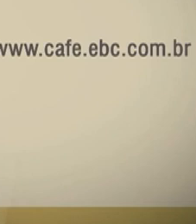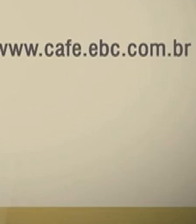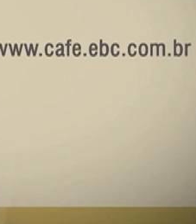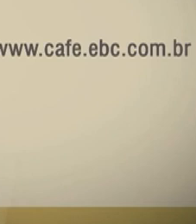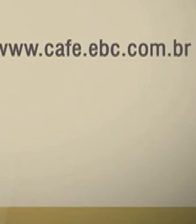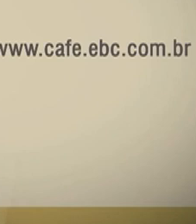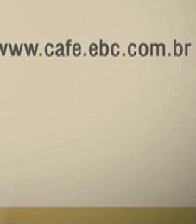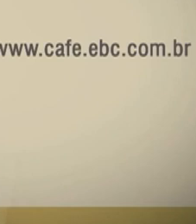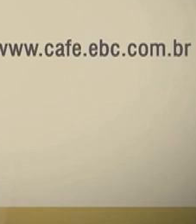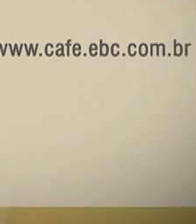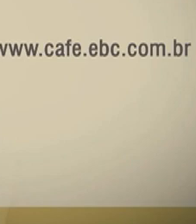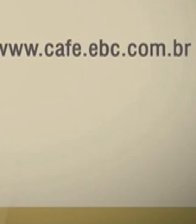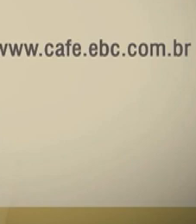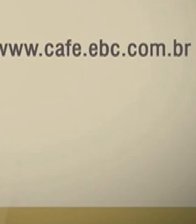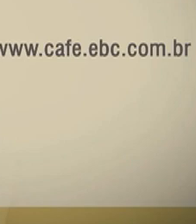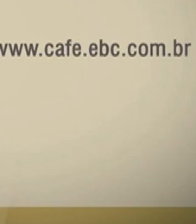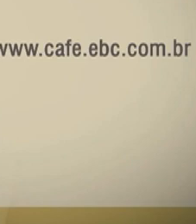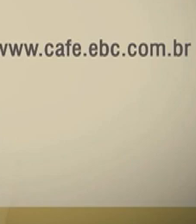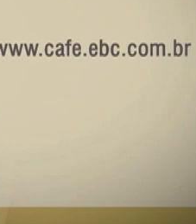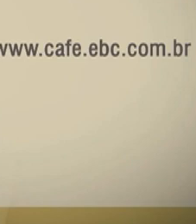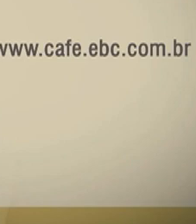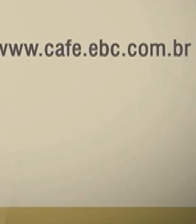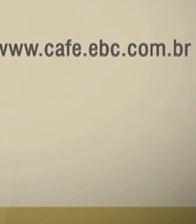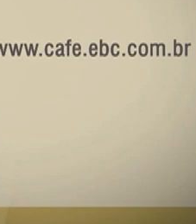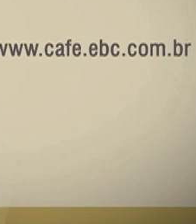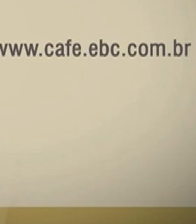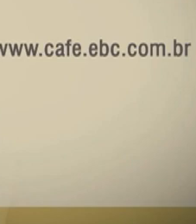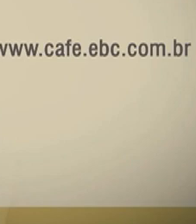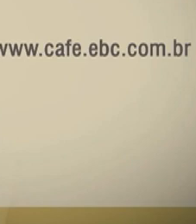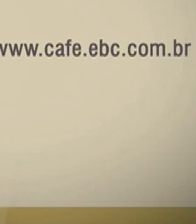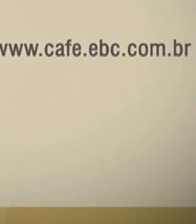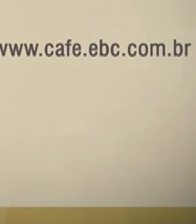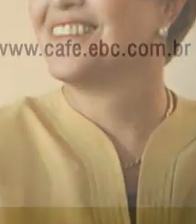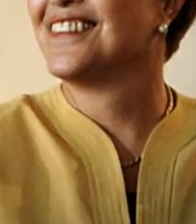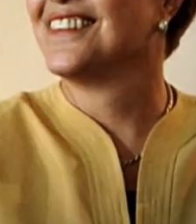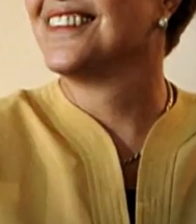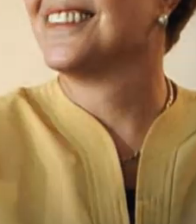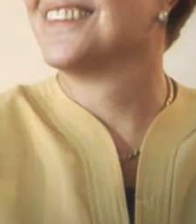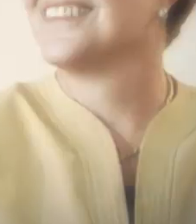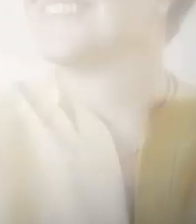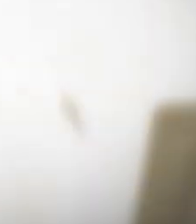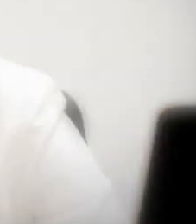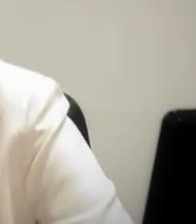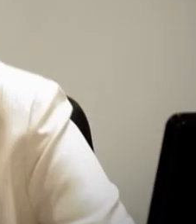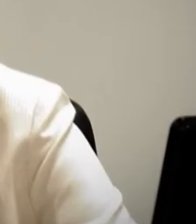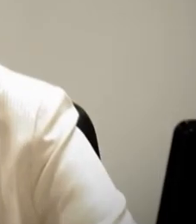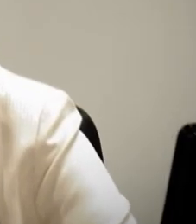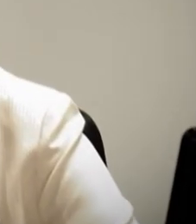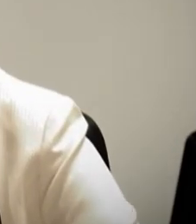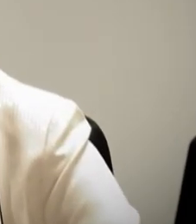busque. Com.br Nós voltamos na próxima segunda-feira Até lá um